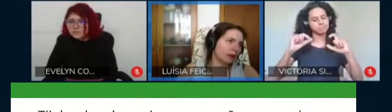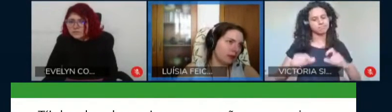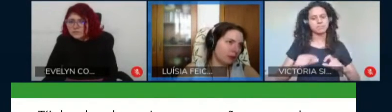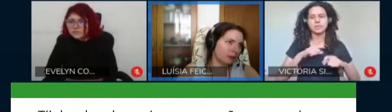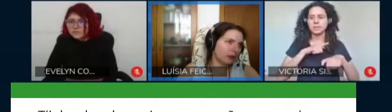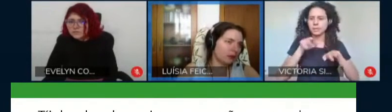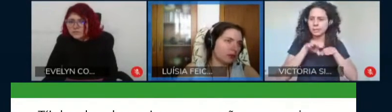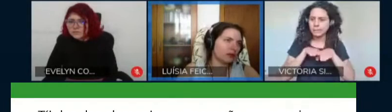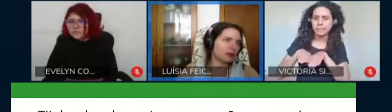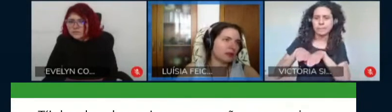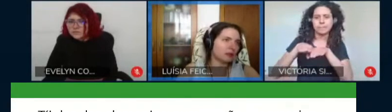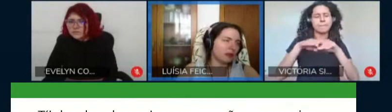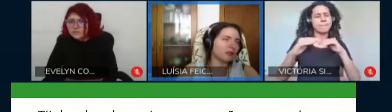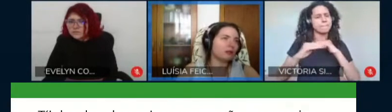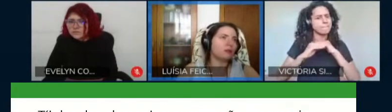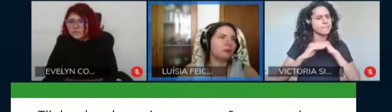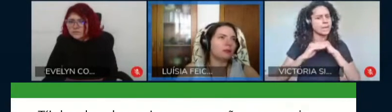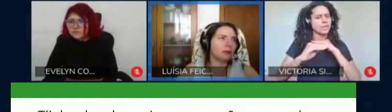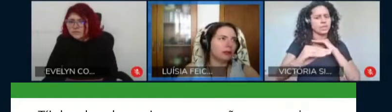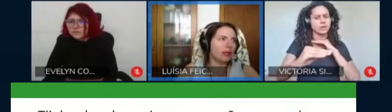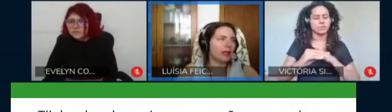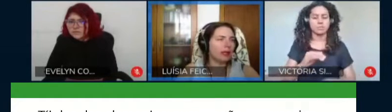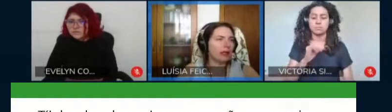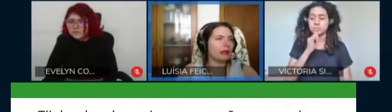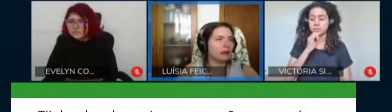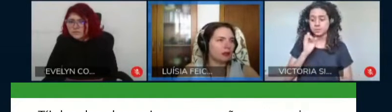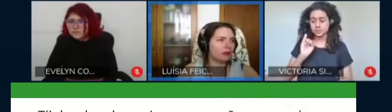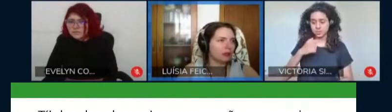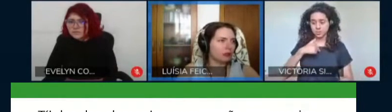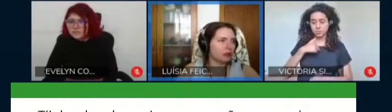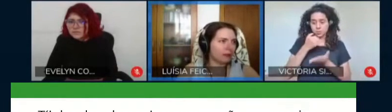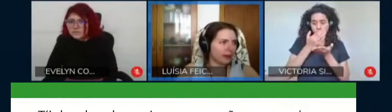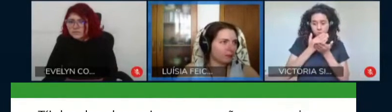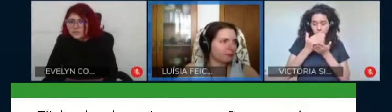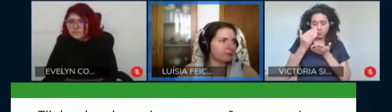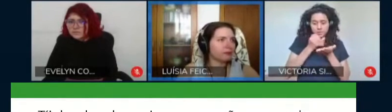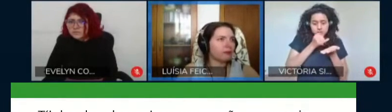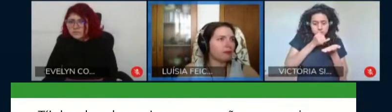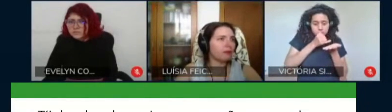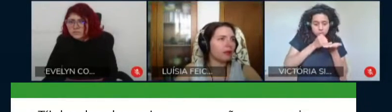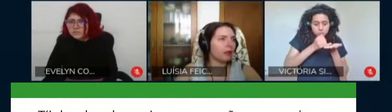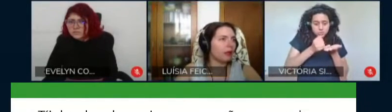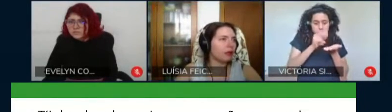escolheu uma coisa no início, se mantenha ela até o final do teu trabalho.